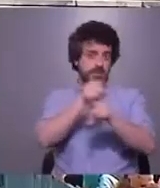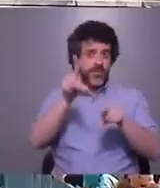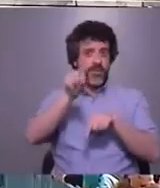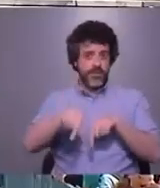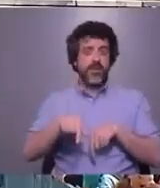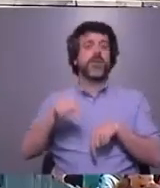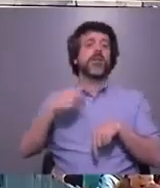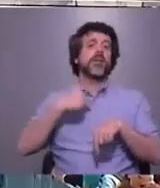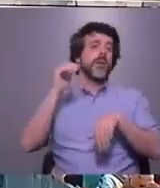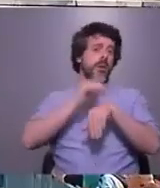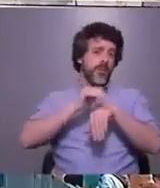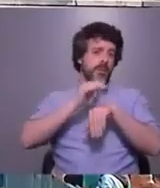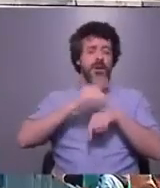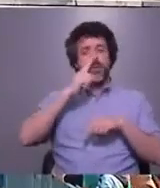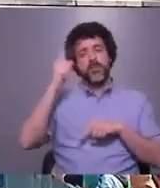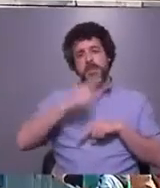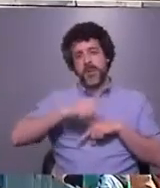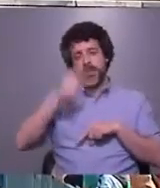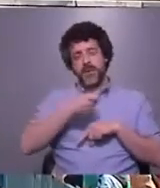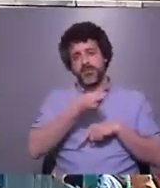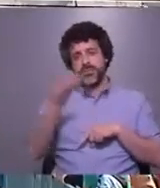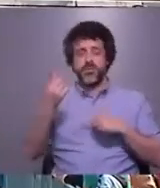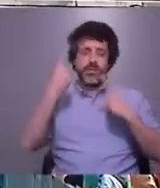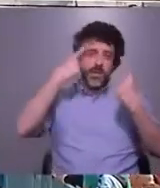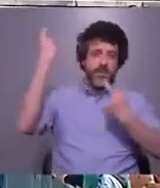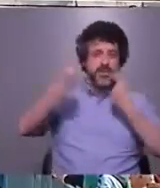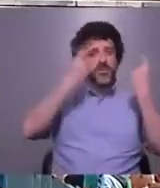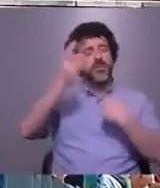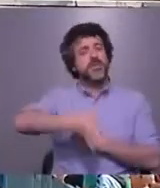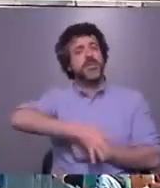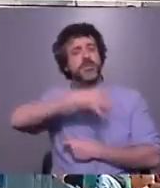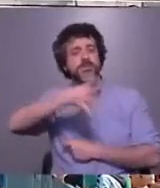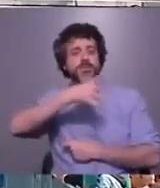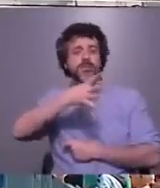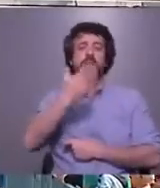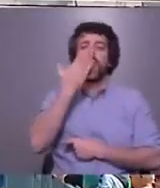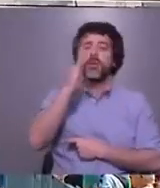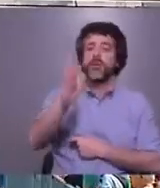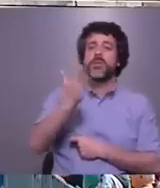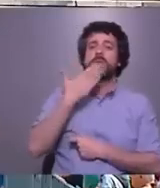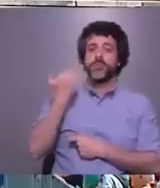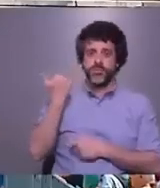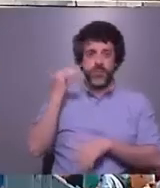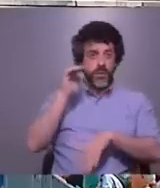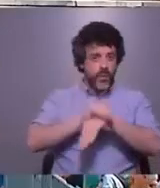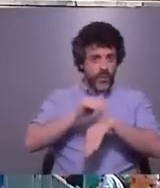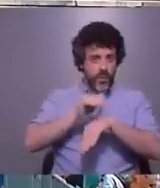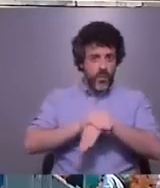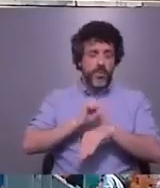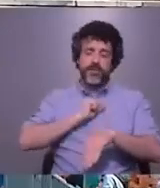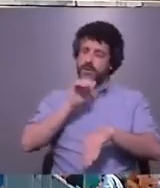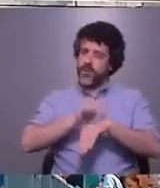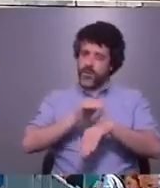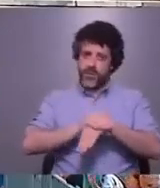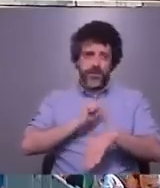pequei muitas vezes por pensamento e palavras, atos e omissões, por